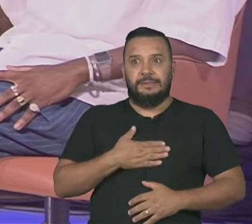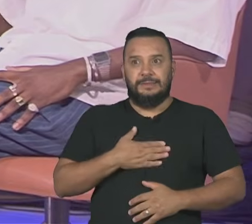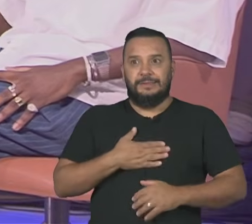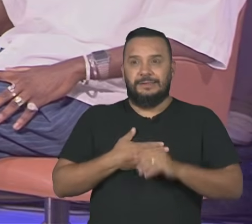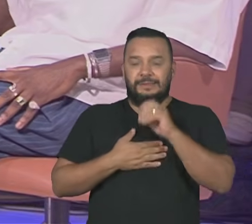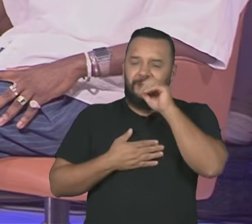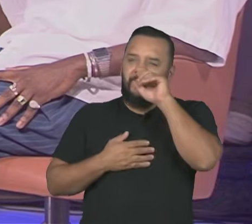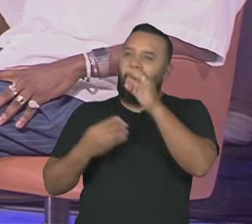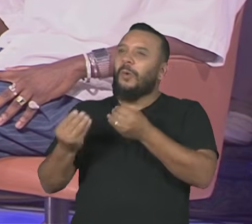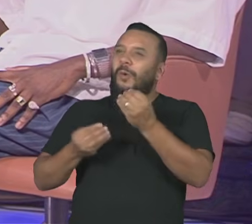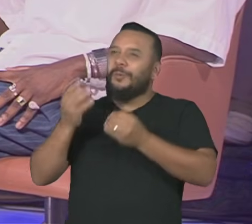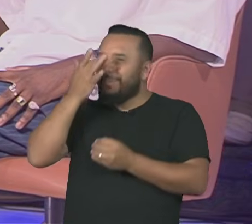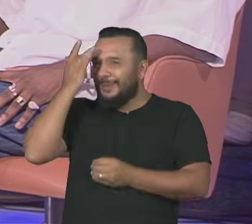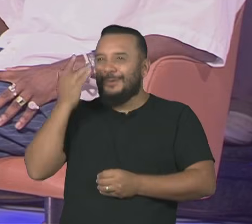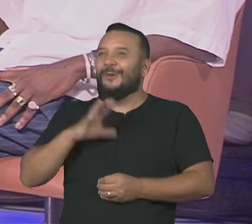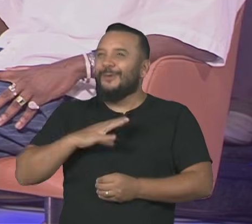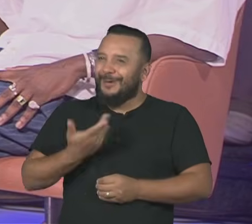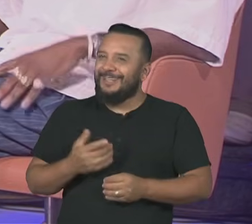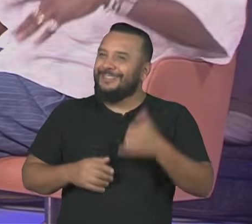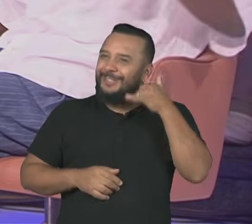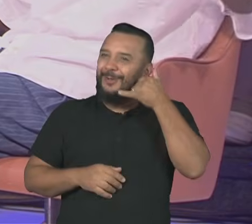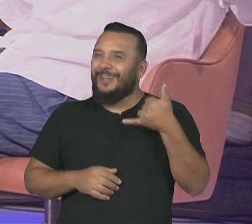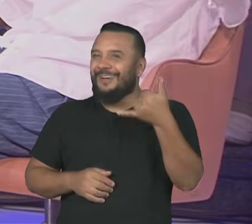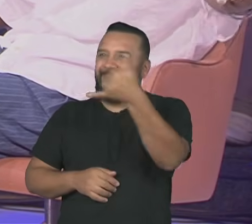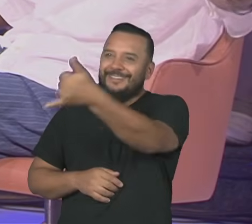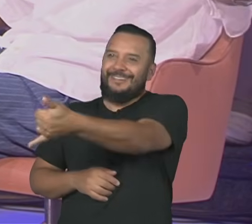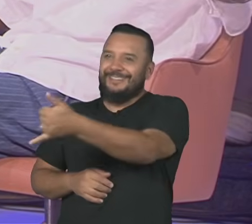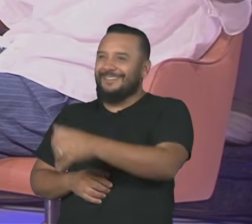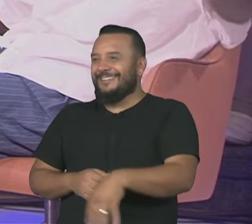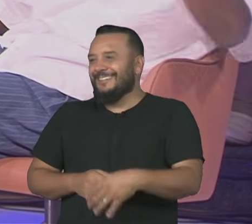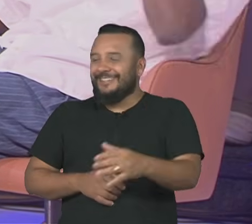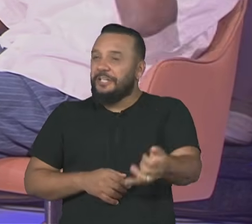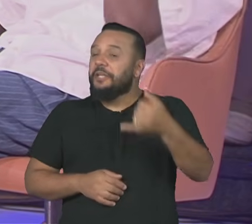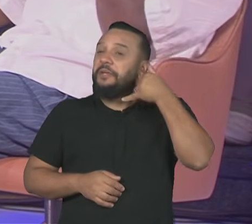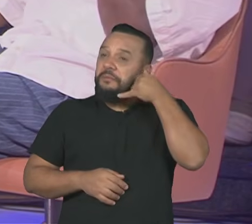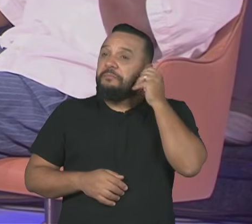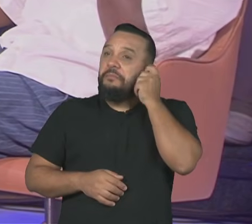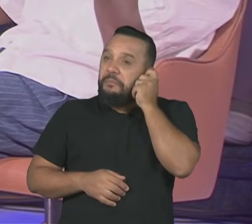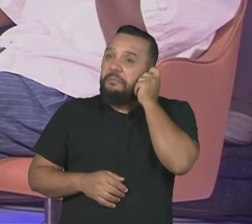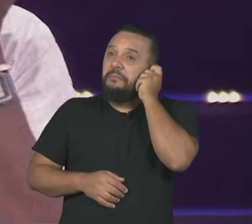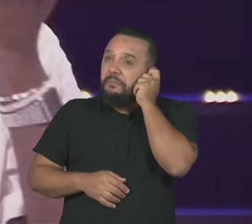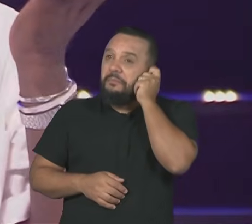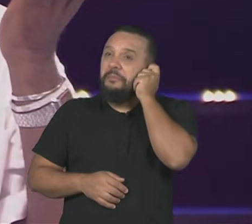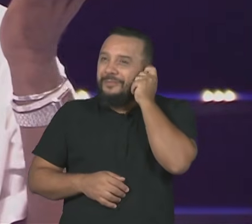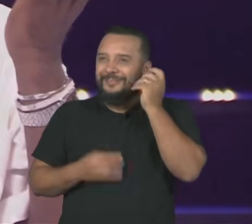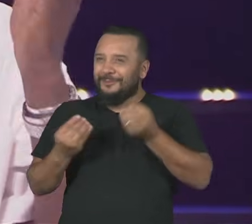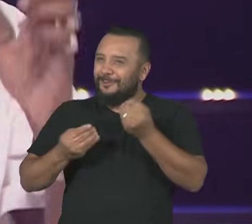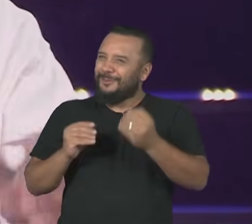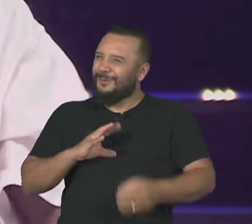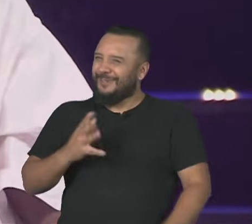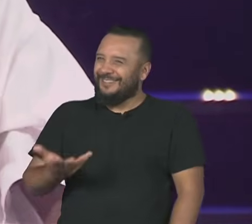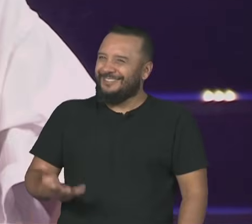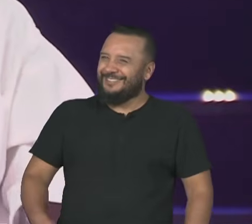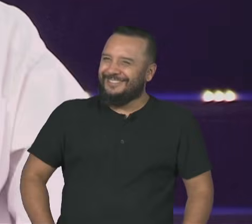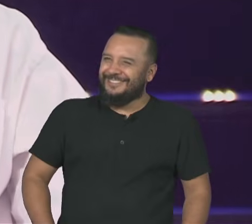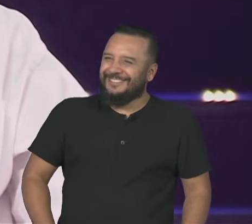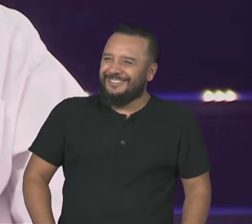pensando, como uma pessoa tem coragem De entregar o celular. de mostrar uma música pro Gil no celular, assim,